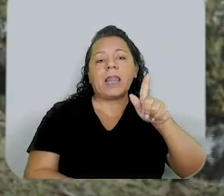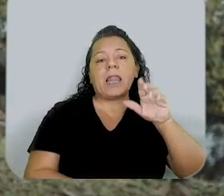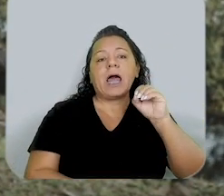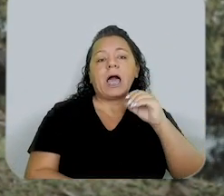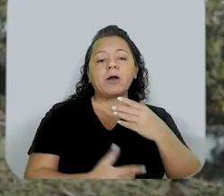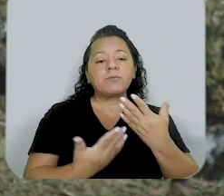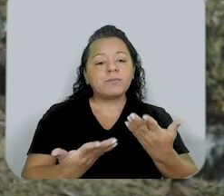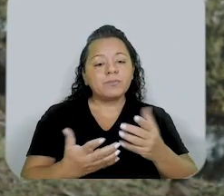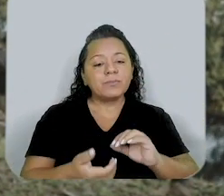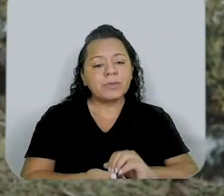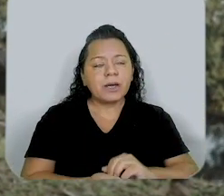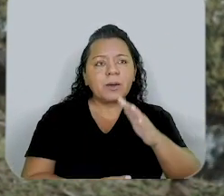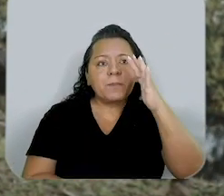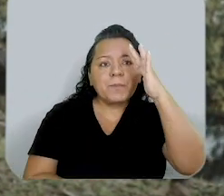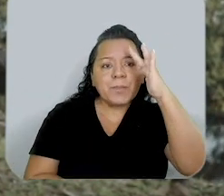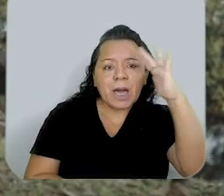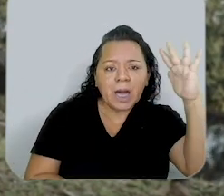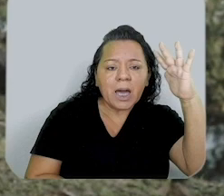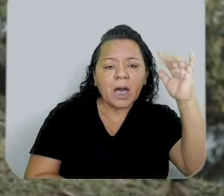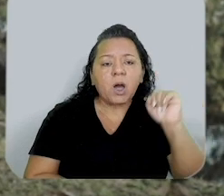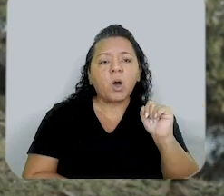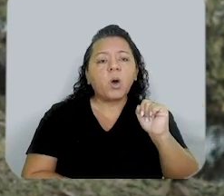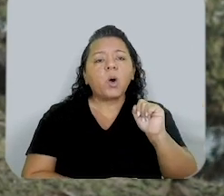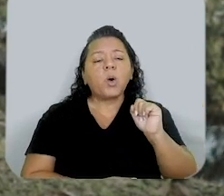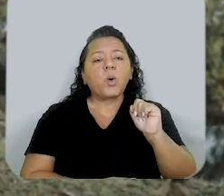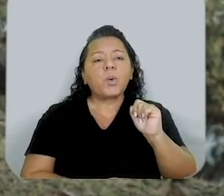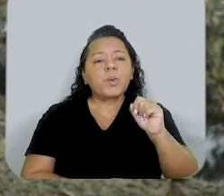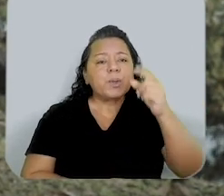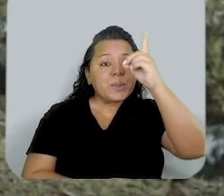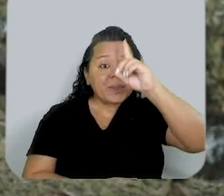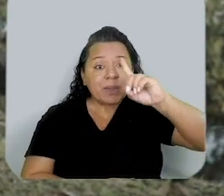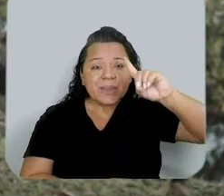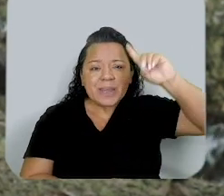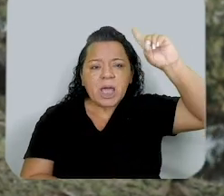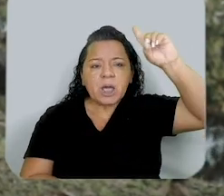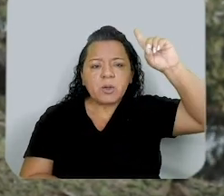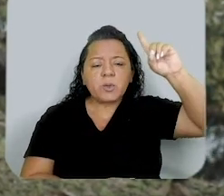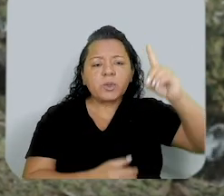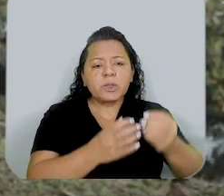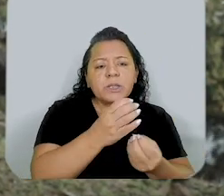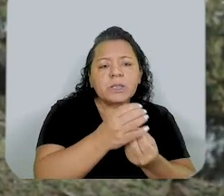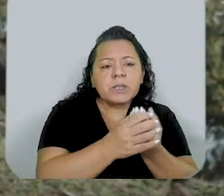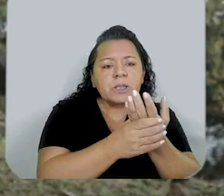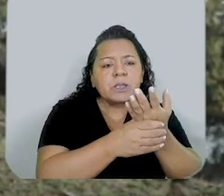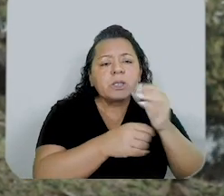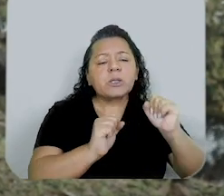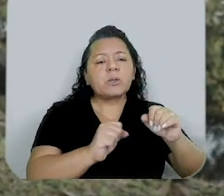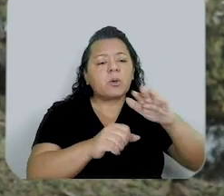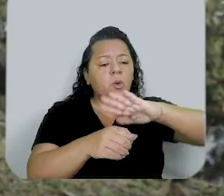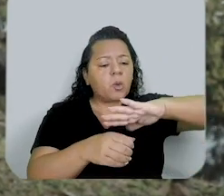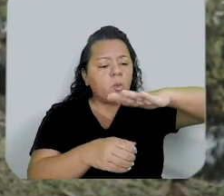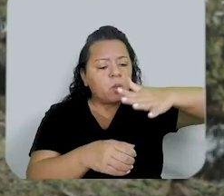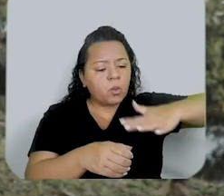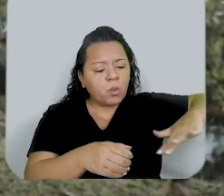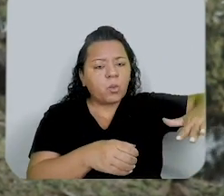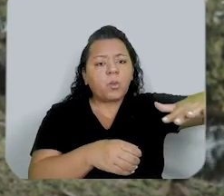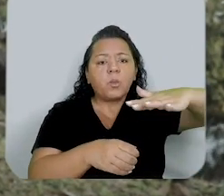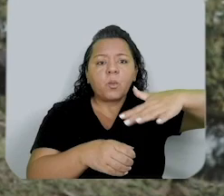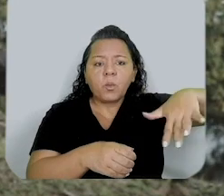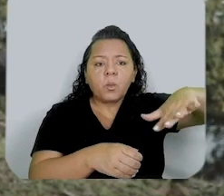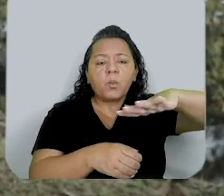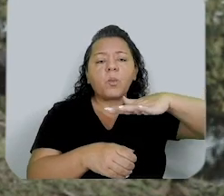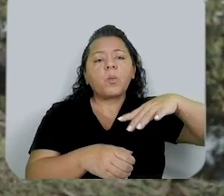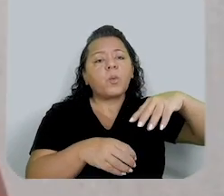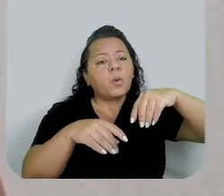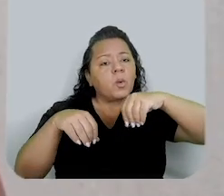firme, vai se tornar lago, rio, vai jogar para onde a impureza? Porque os rios não foram feitos para filtrar esse tipo